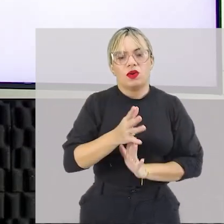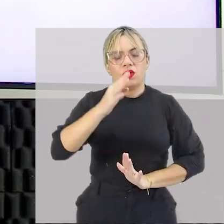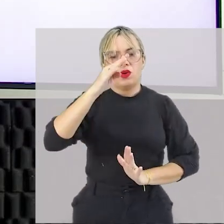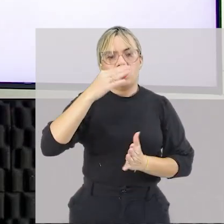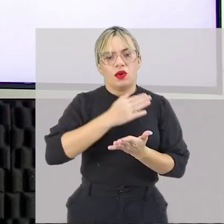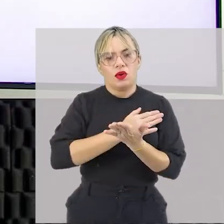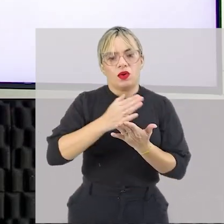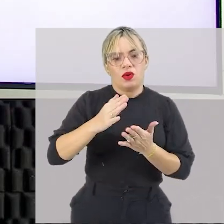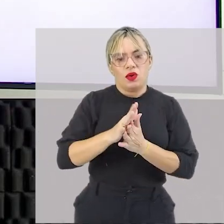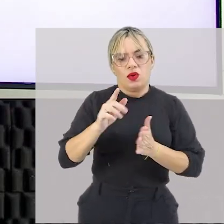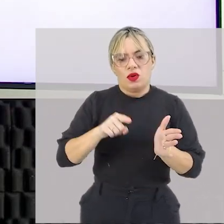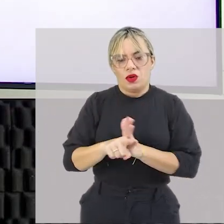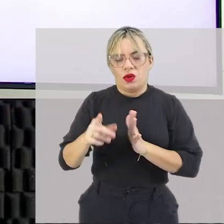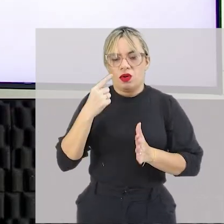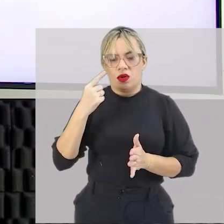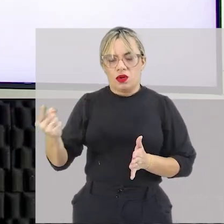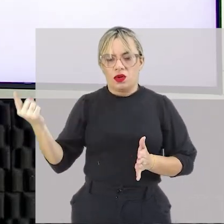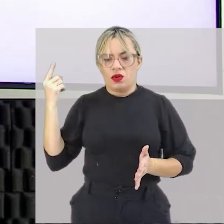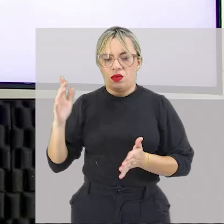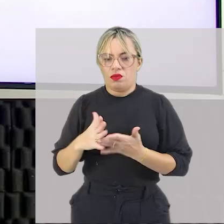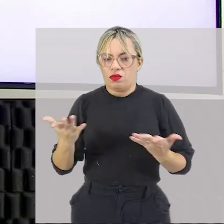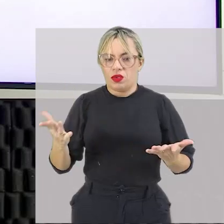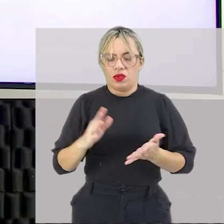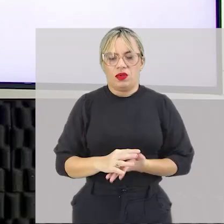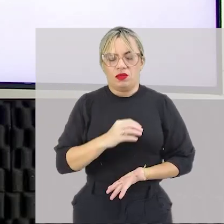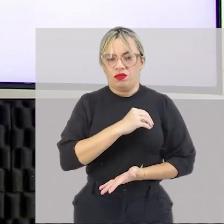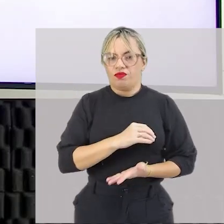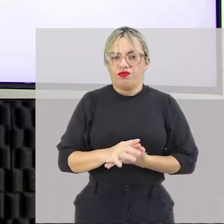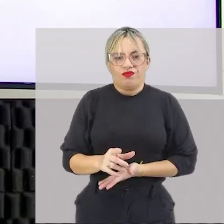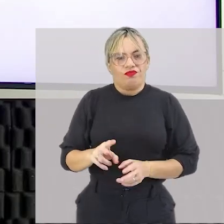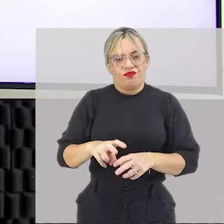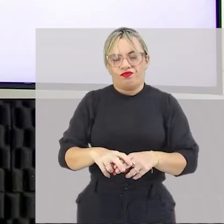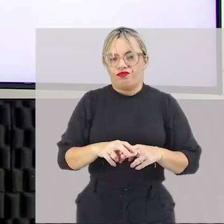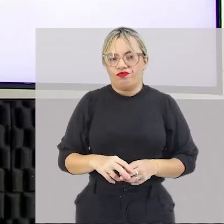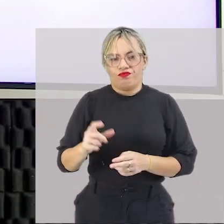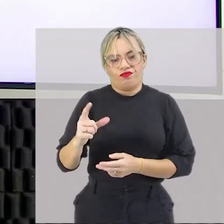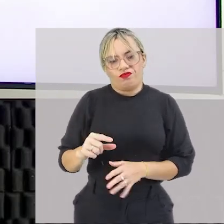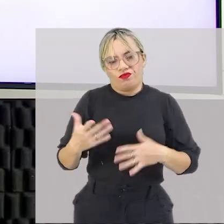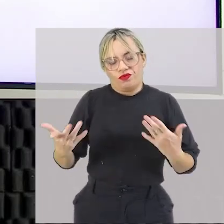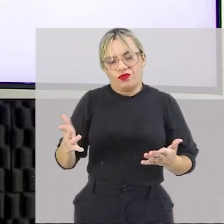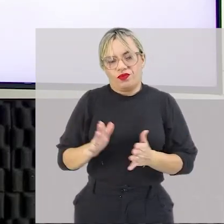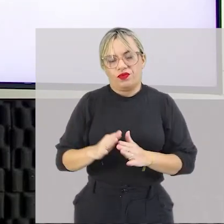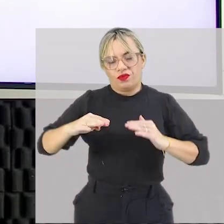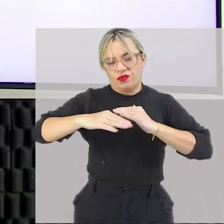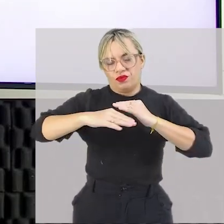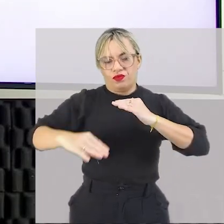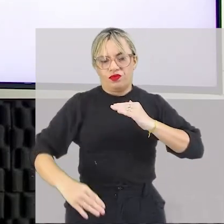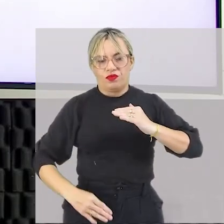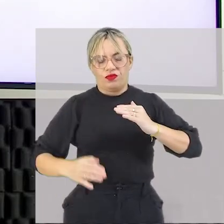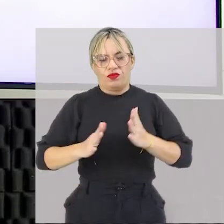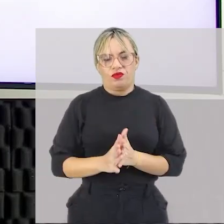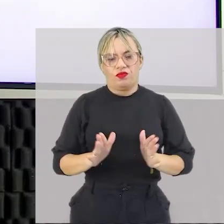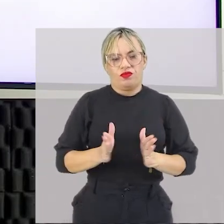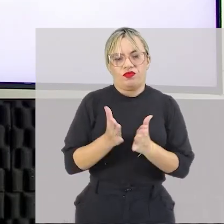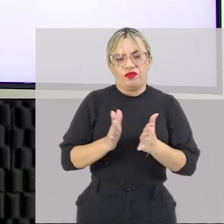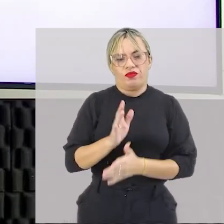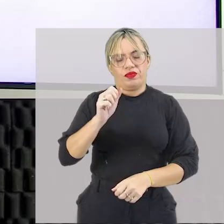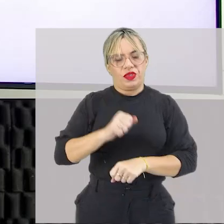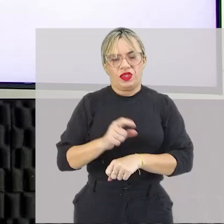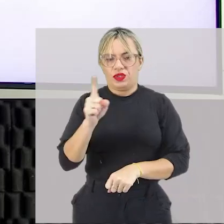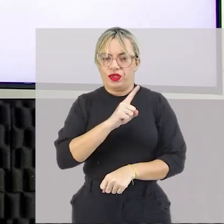certo? Então aqui, ó, renda mínima não faz sentido, porque ela atingiria a questão da desigualdade, da pobreza e não a questão